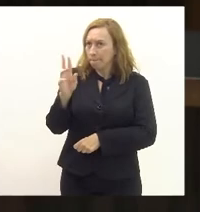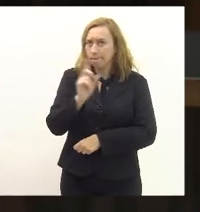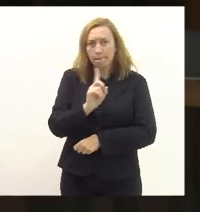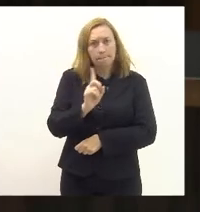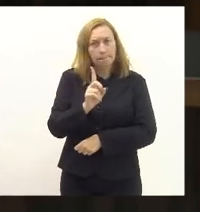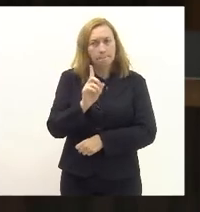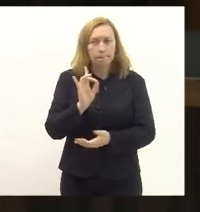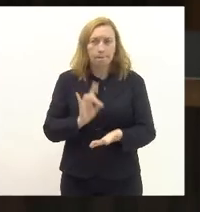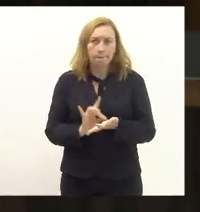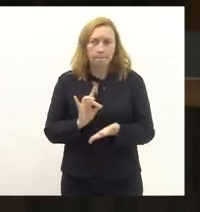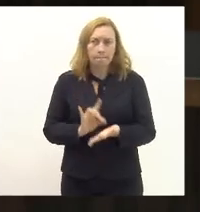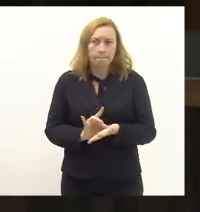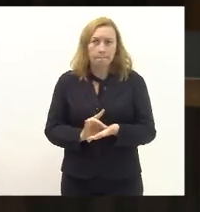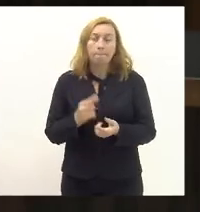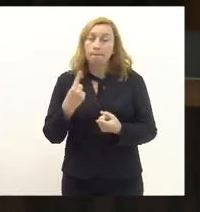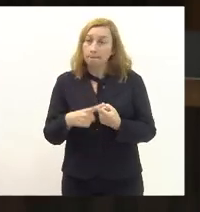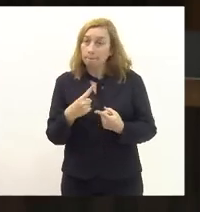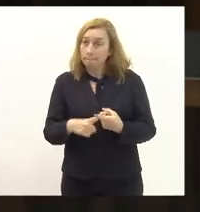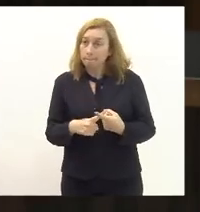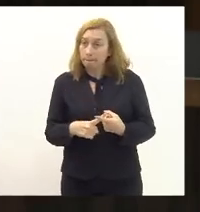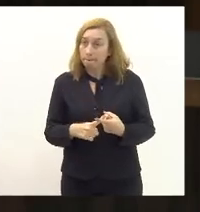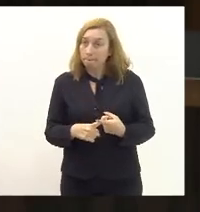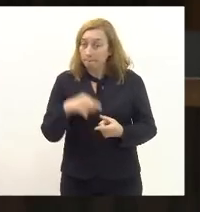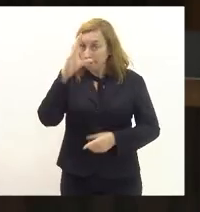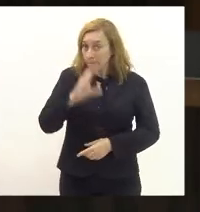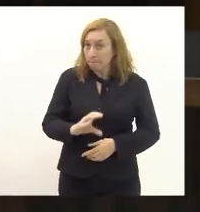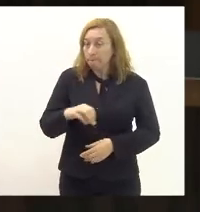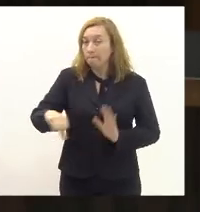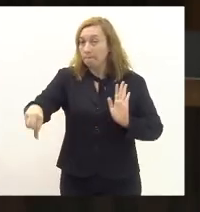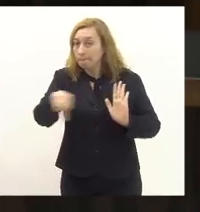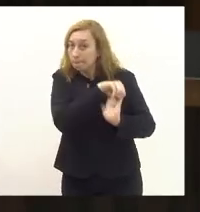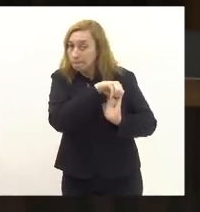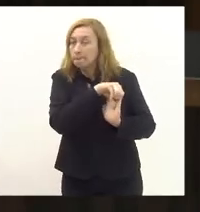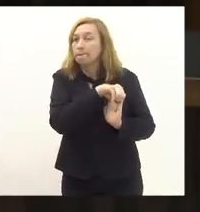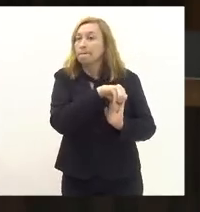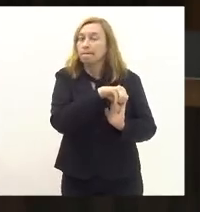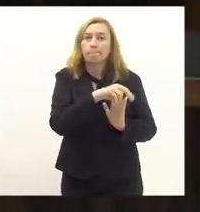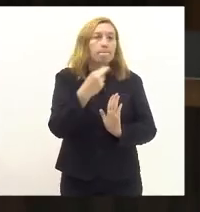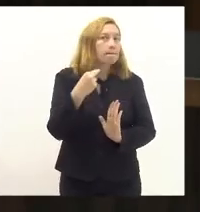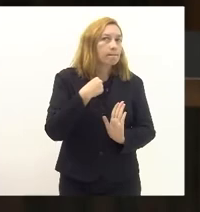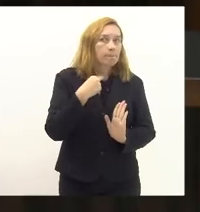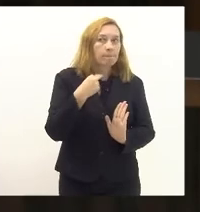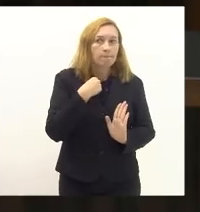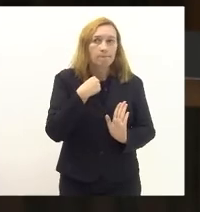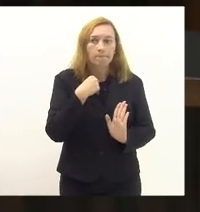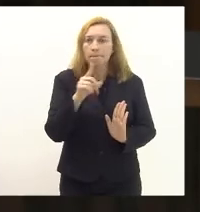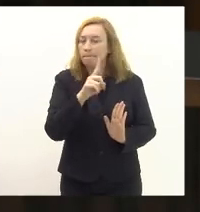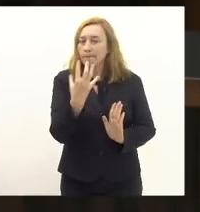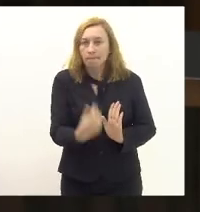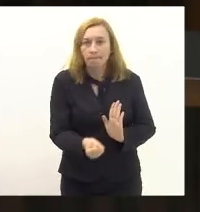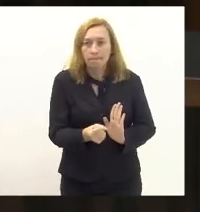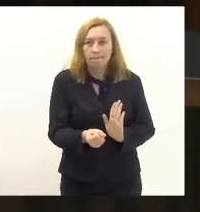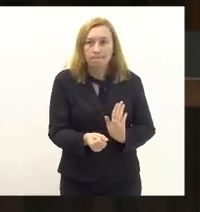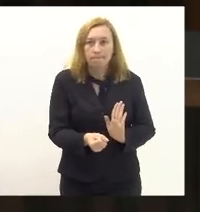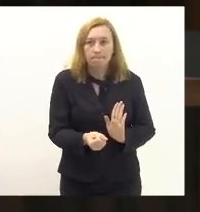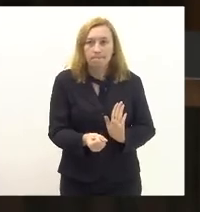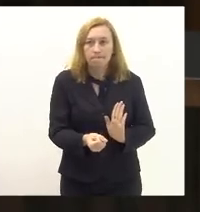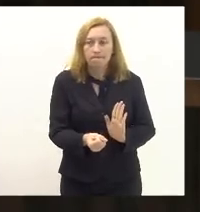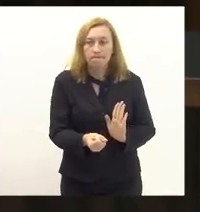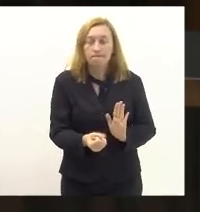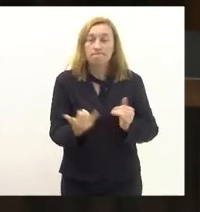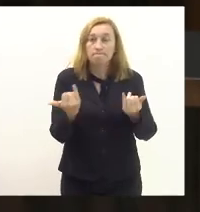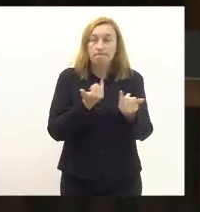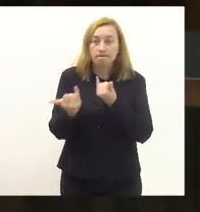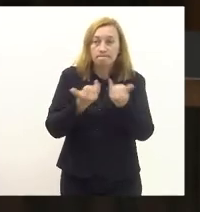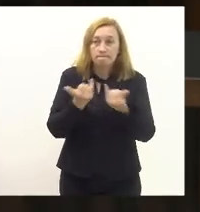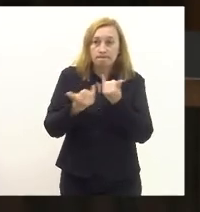sejam verdadeiras, porque essa é uma conduta criminosa que não pode ser tolerada. Se para ter